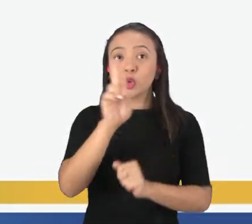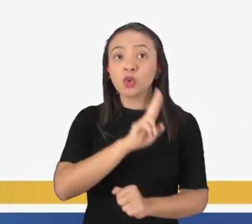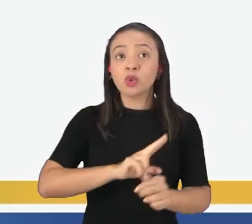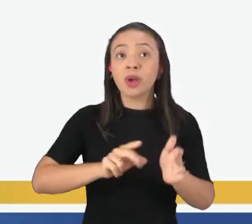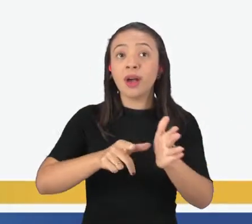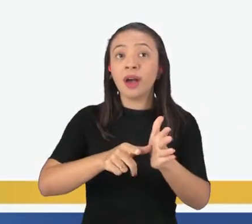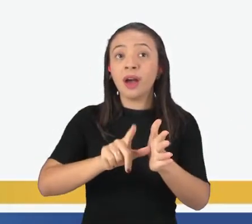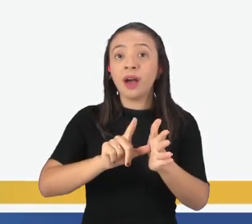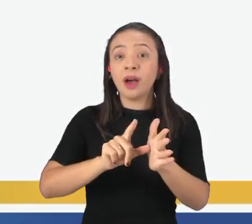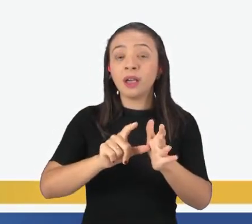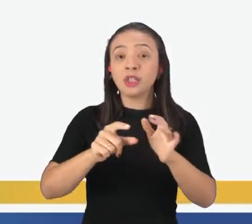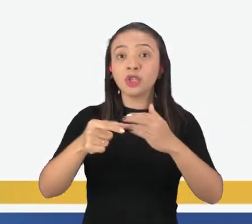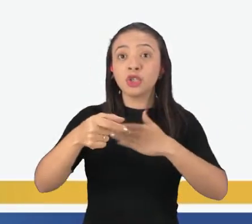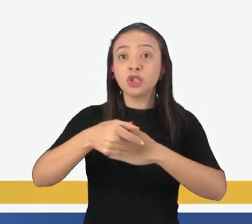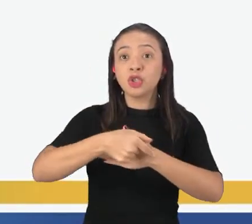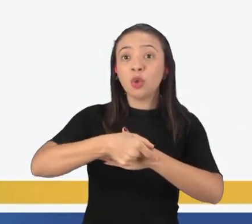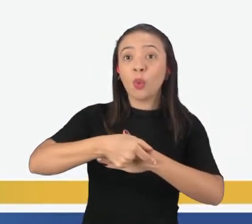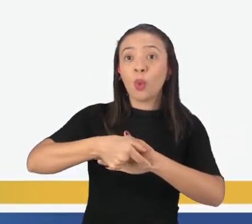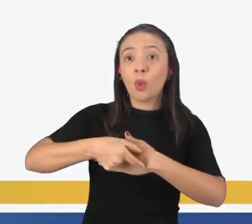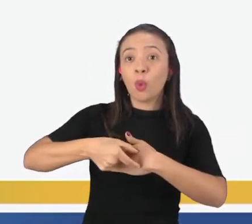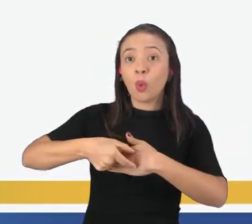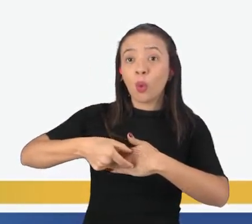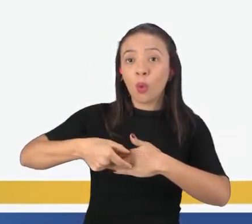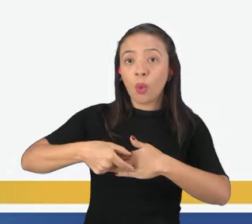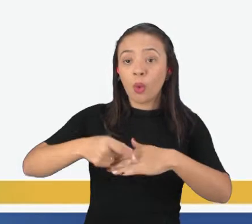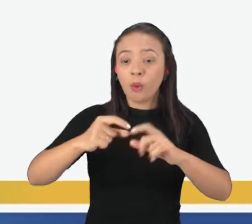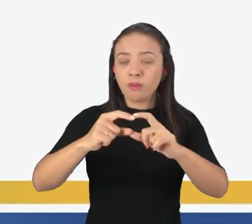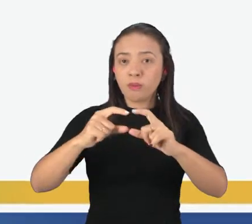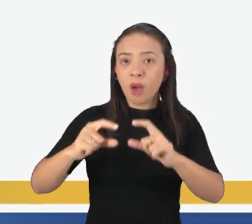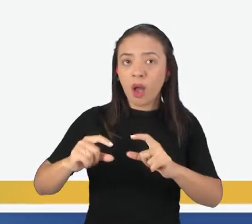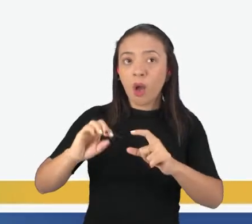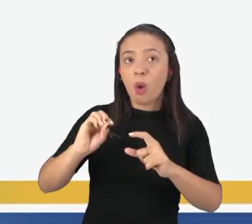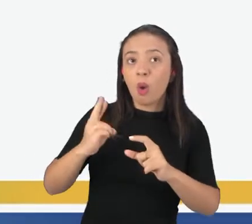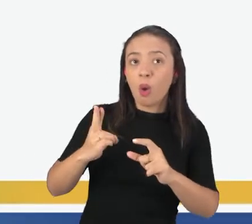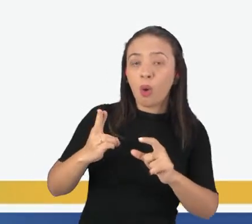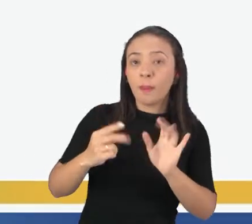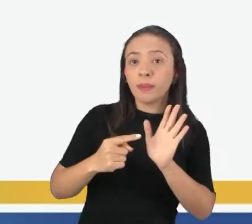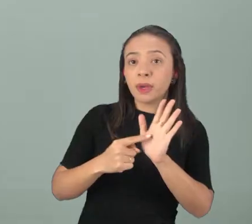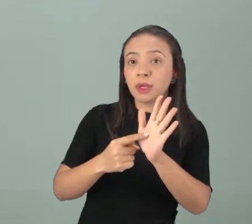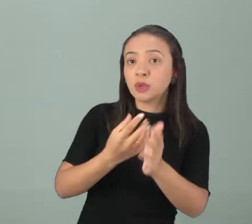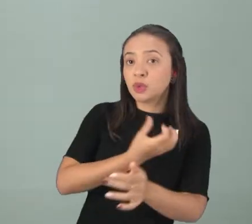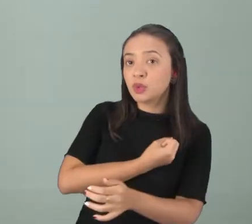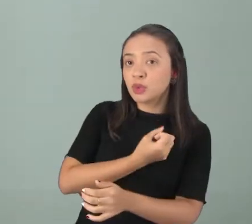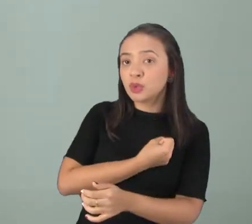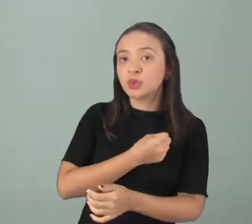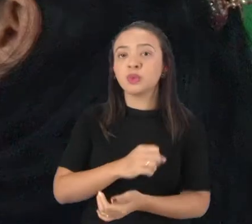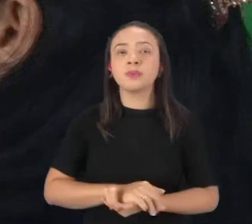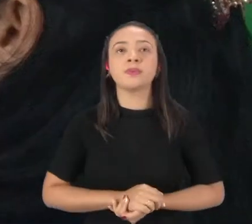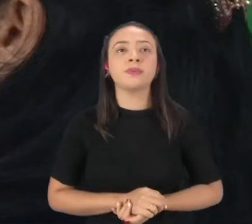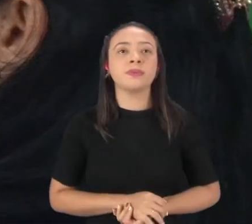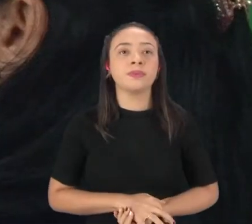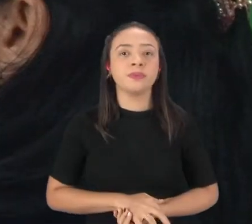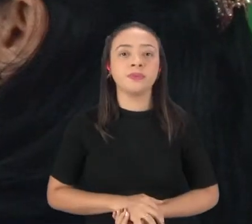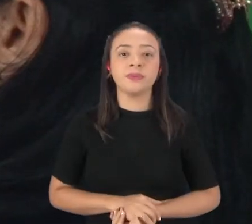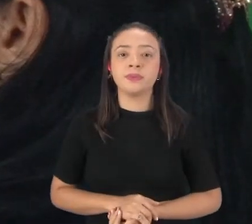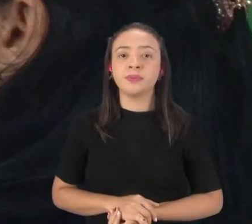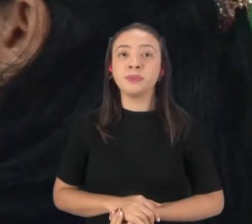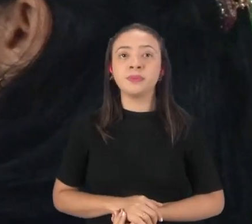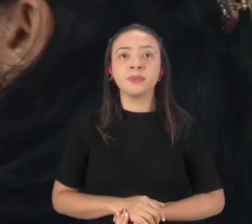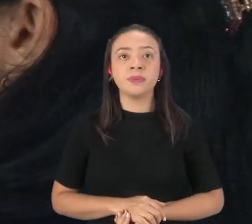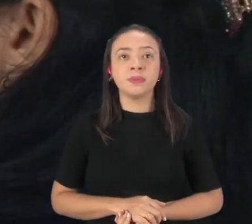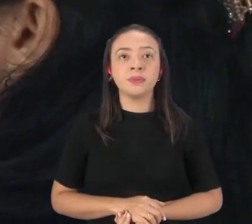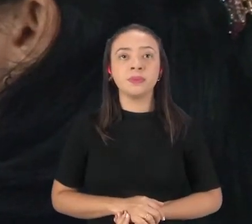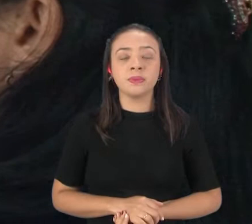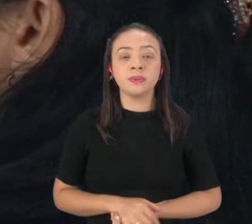citação ou enumeração, né? A gente usa os 2 pontos. Outro sinal apresentado aí, vamos lá.